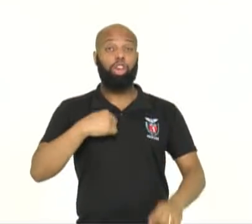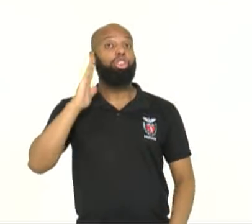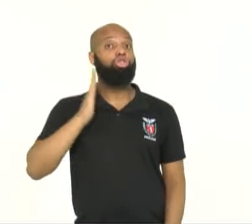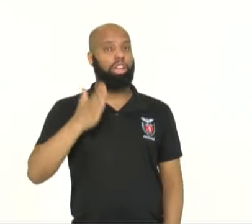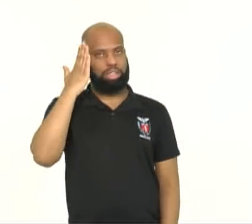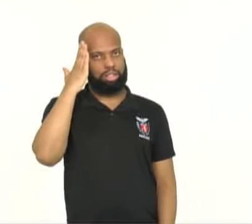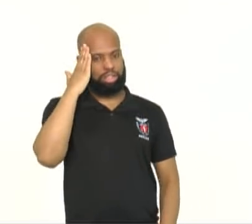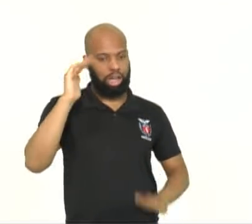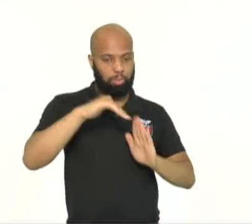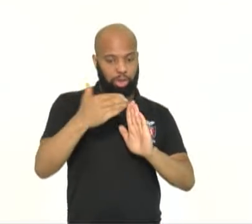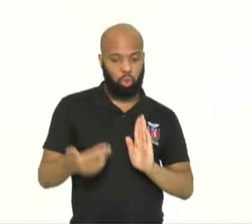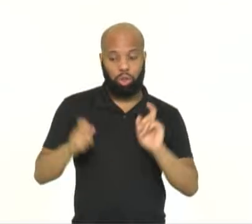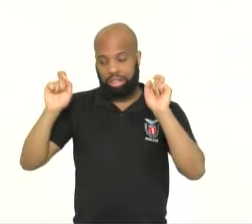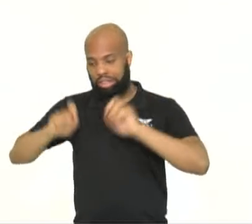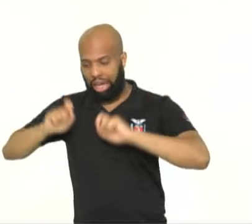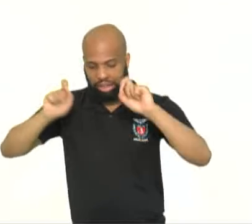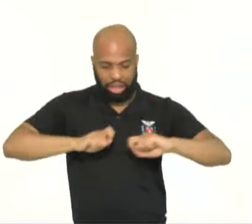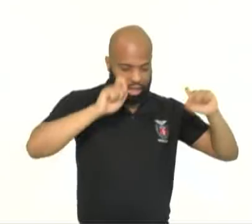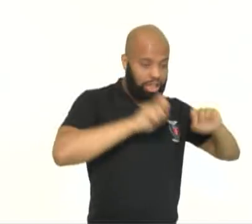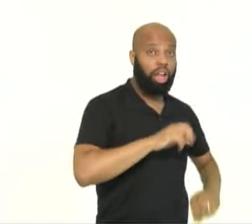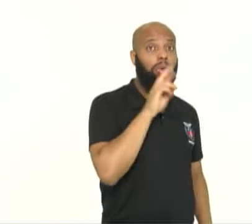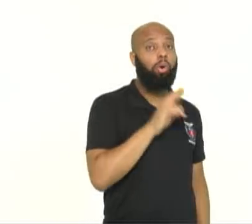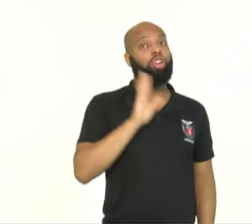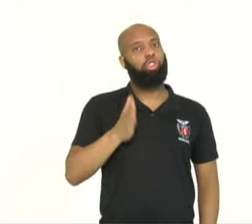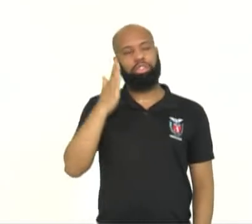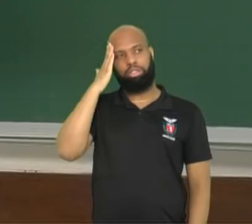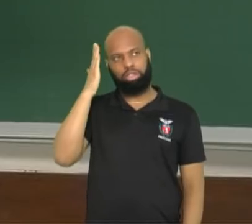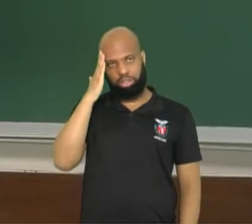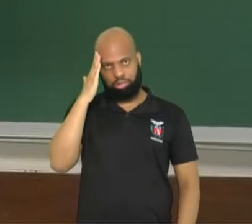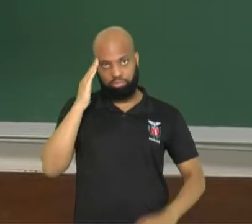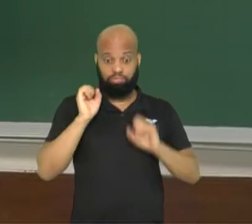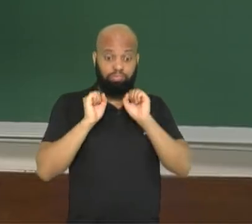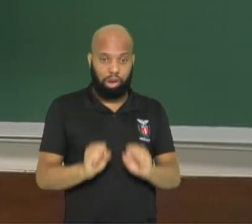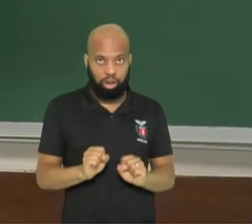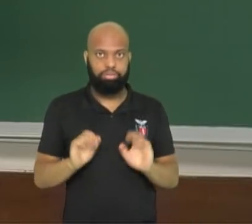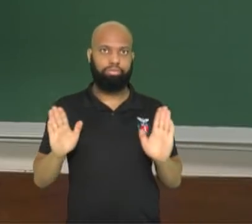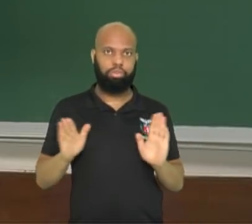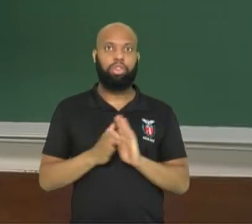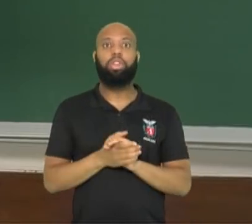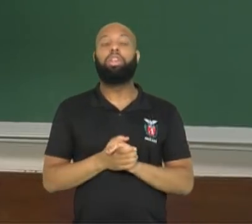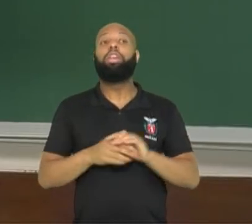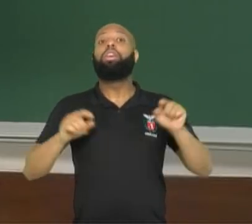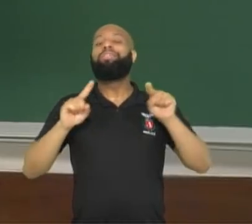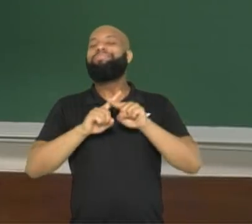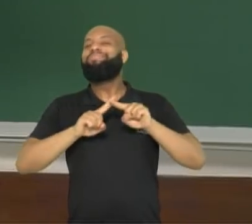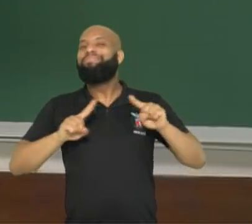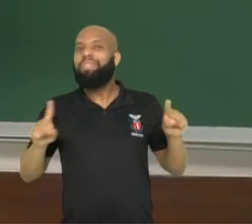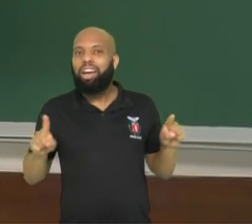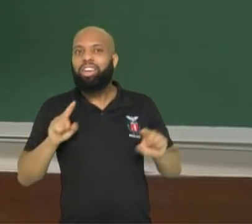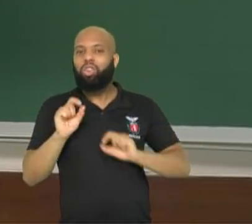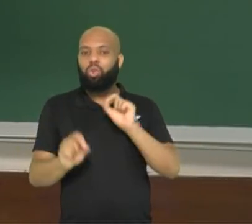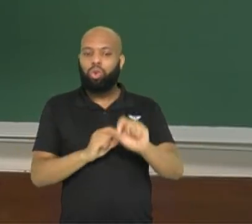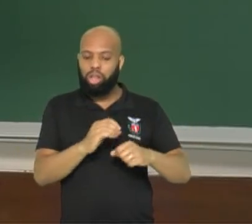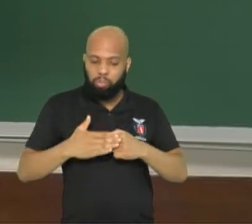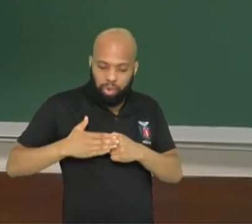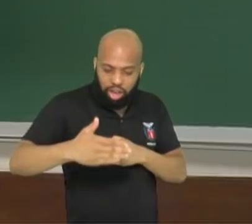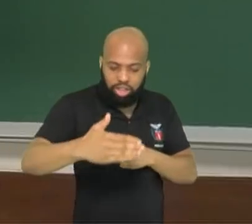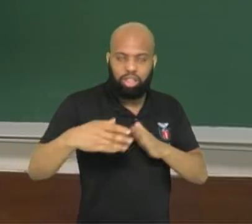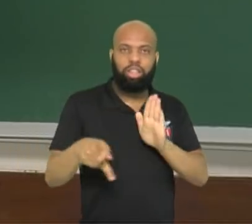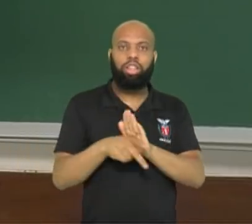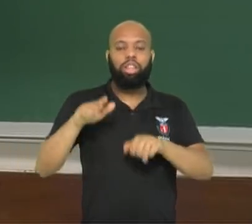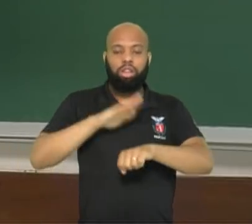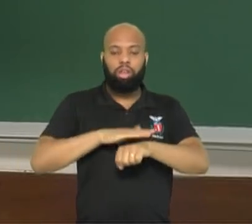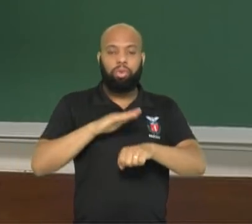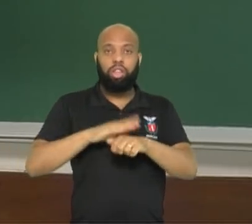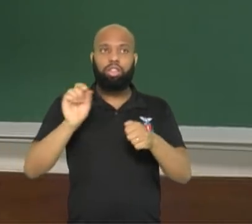conheço todas as possíveis respostas, todas as possibilidades. No entanto, a partir do momento que eu